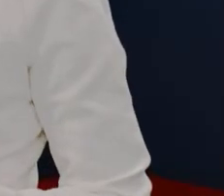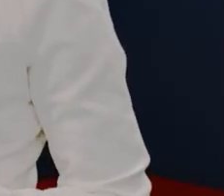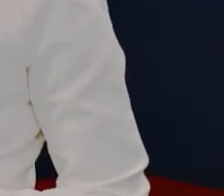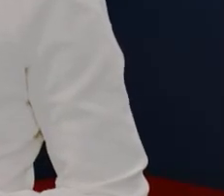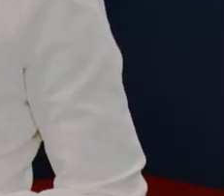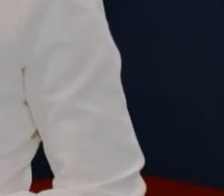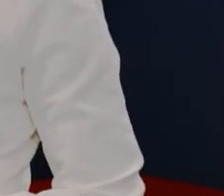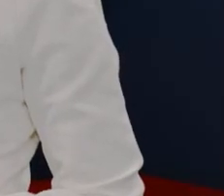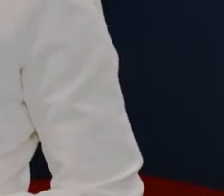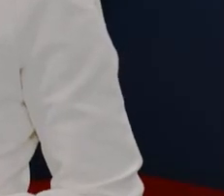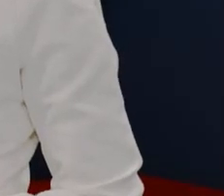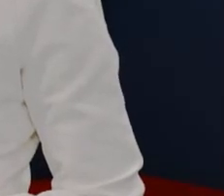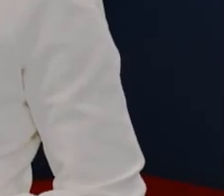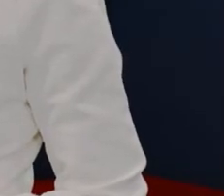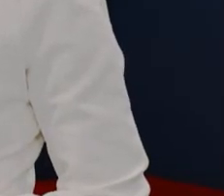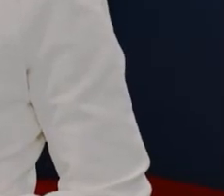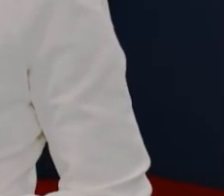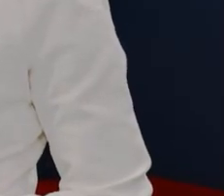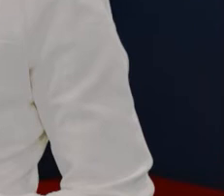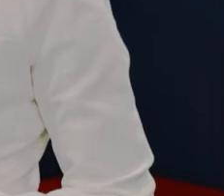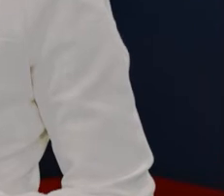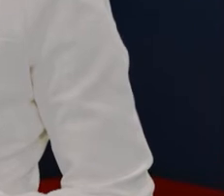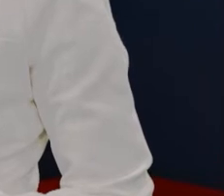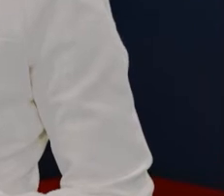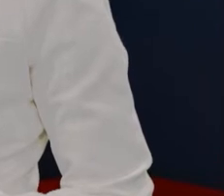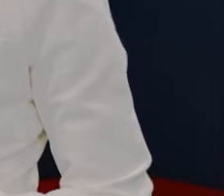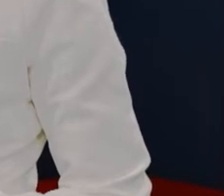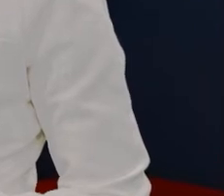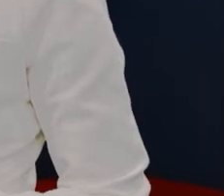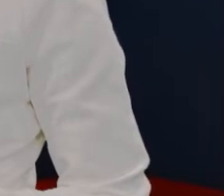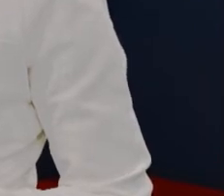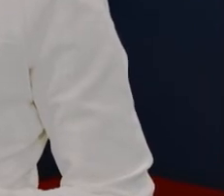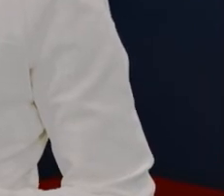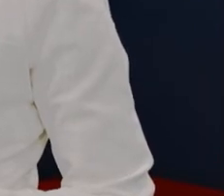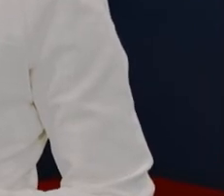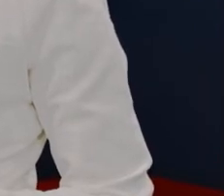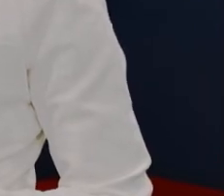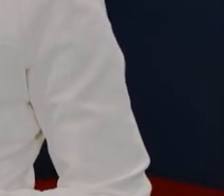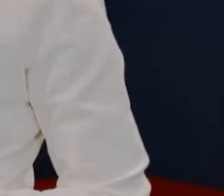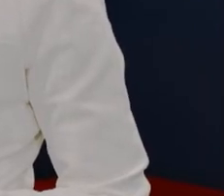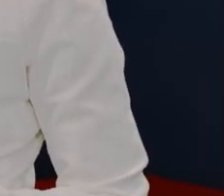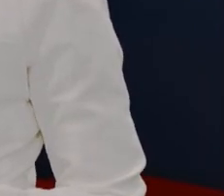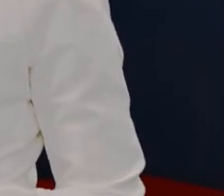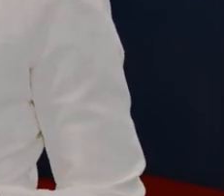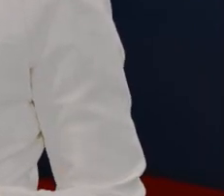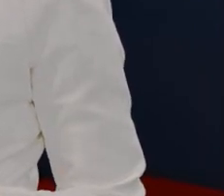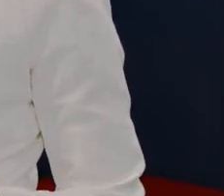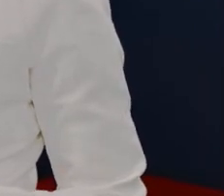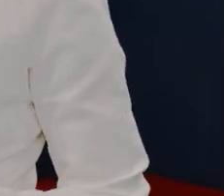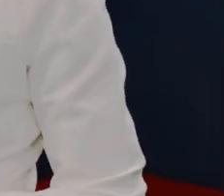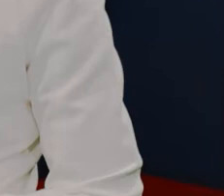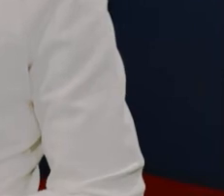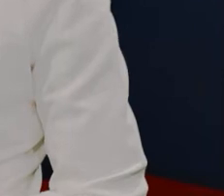concurso Touros Educados na área metropolitana de Lisboa, vão pertencer à marca única Cariz Metropolitana até meados